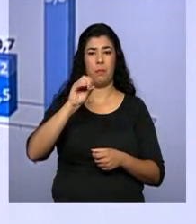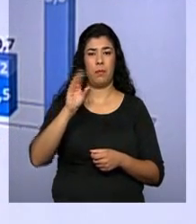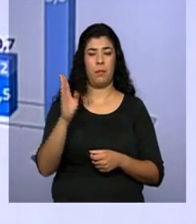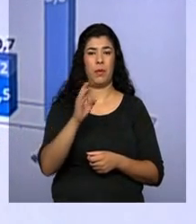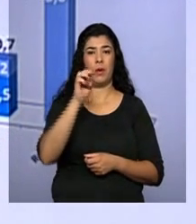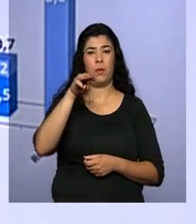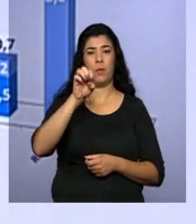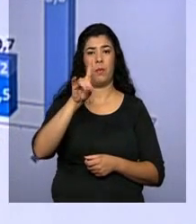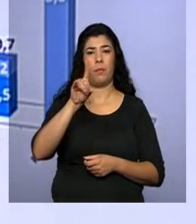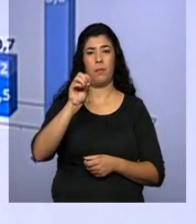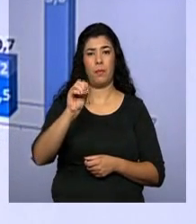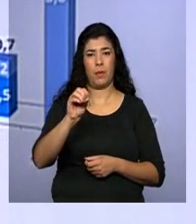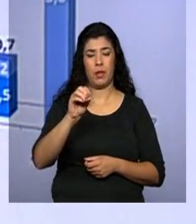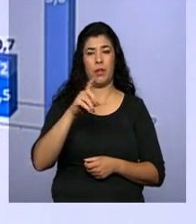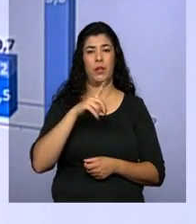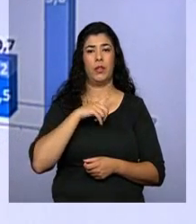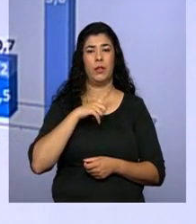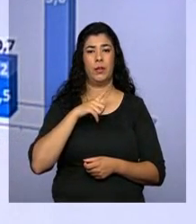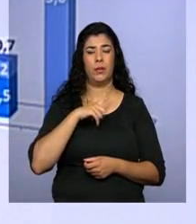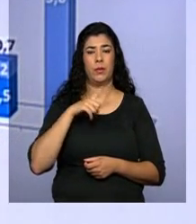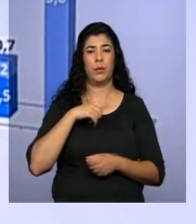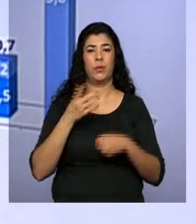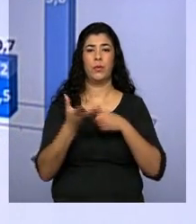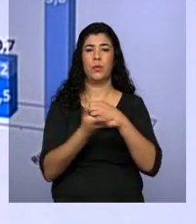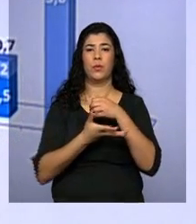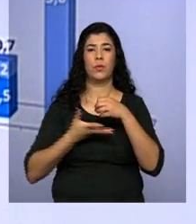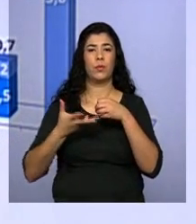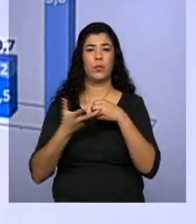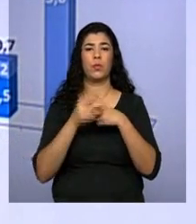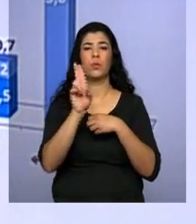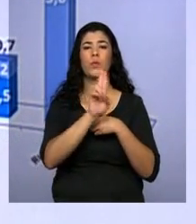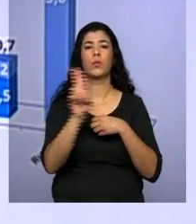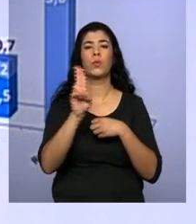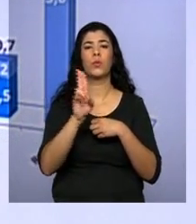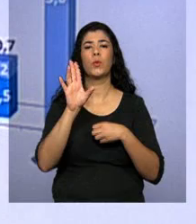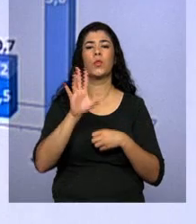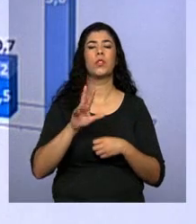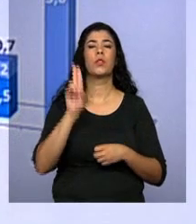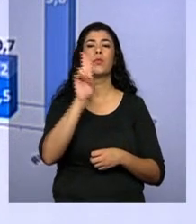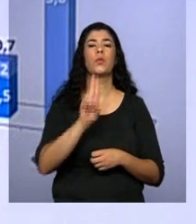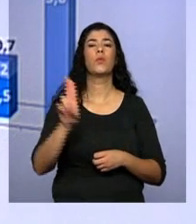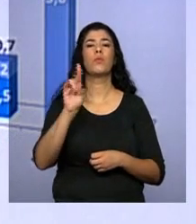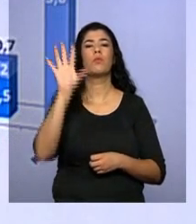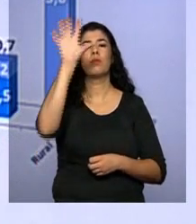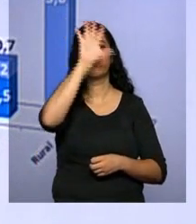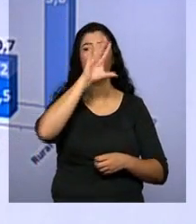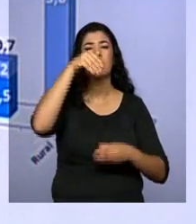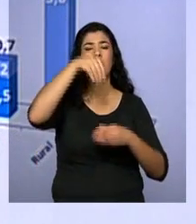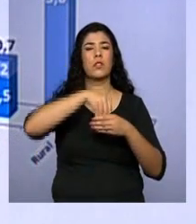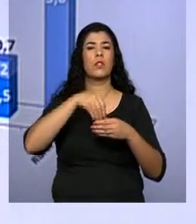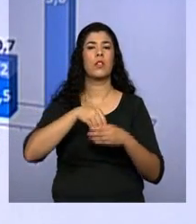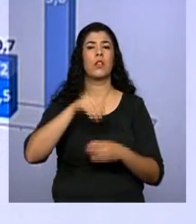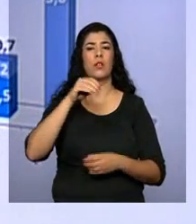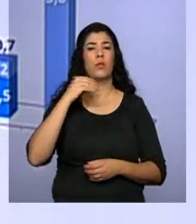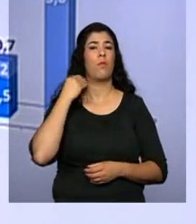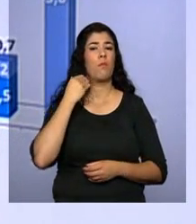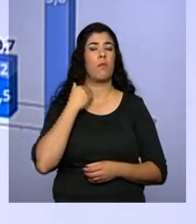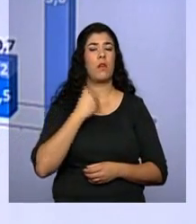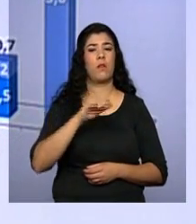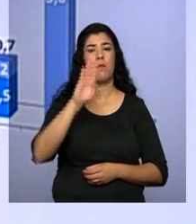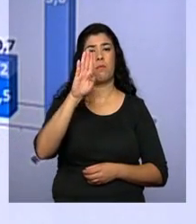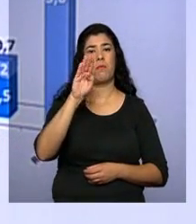eh basicamente Universal aqui junto com o próprio BNDS também há uma